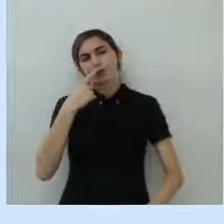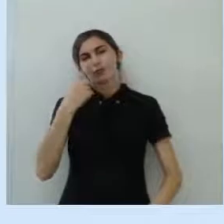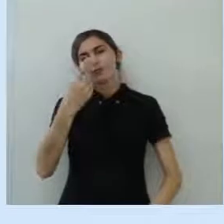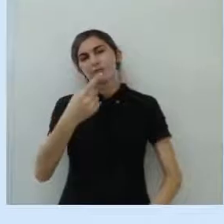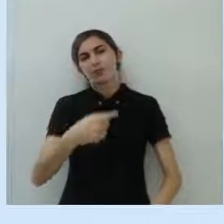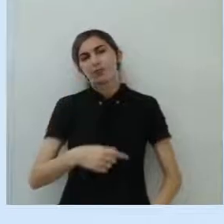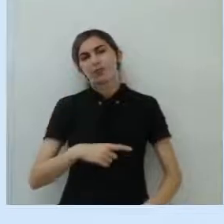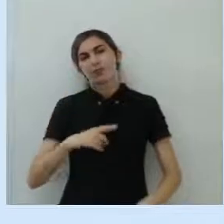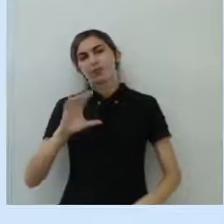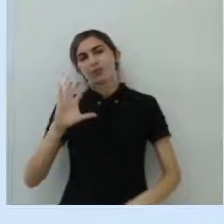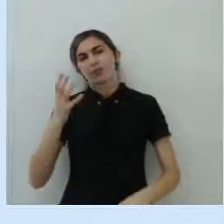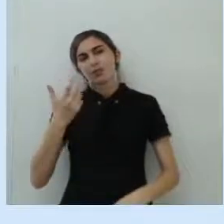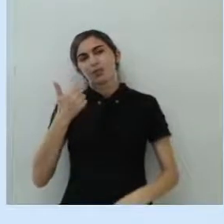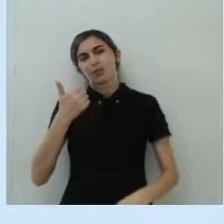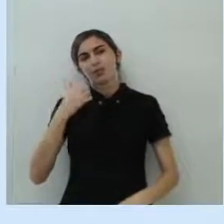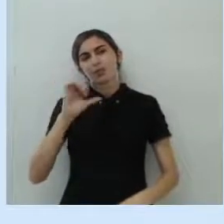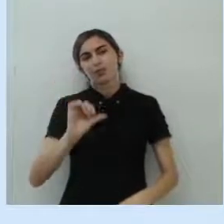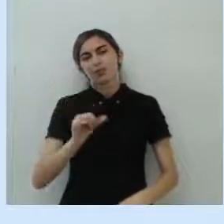Isso ocorreu em